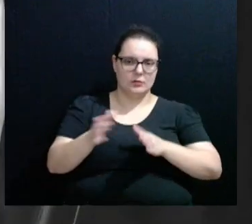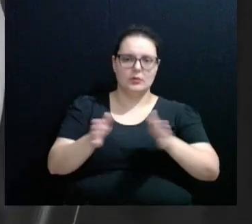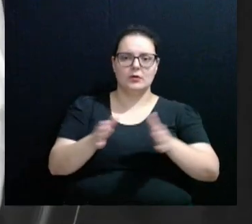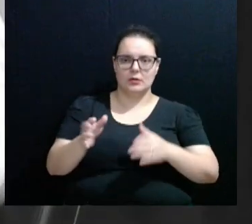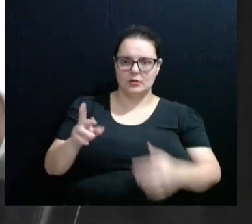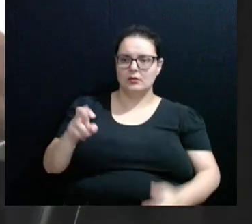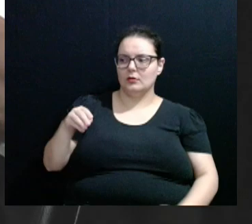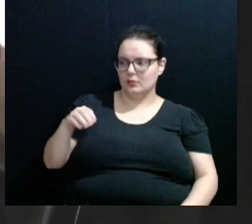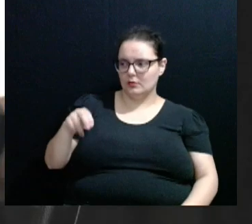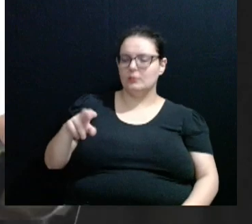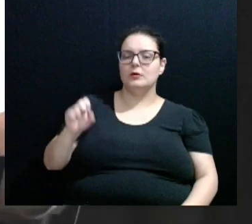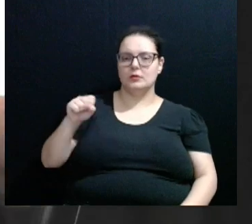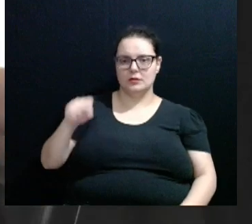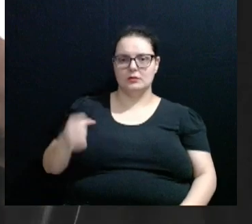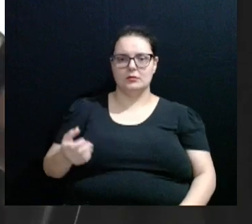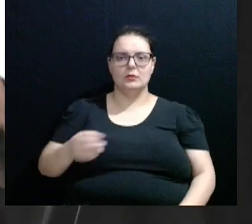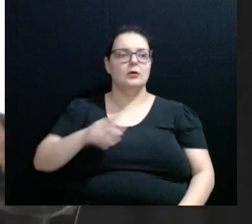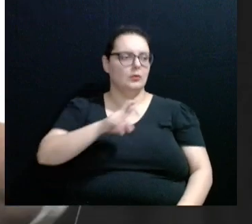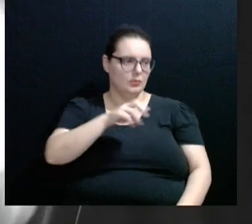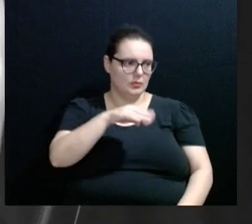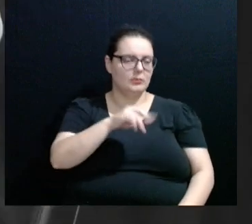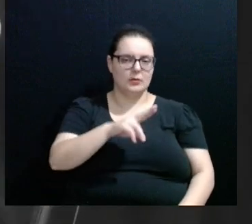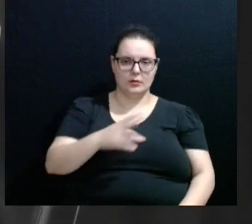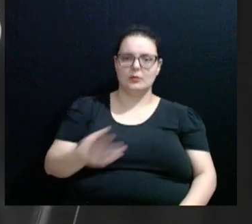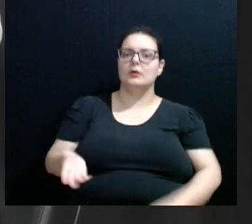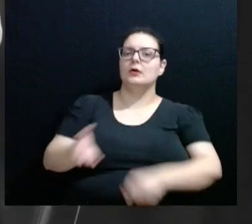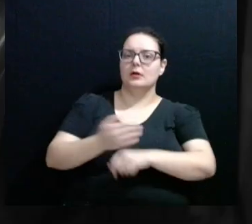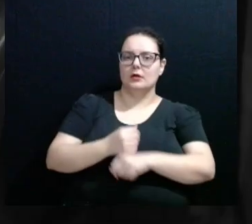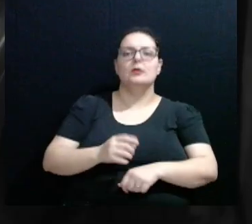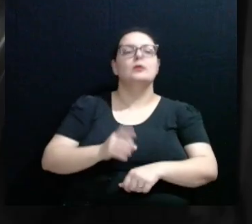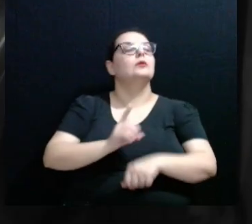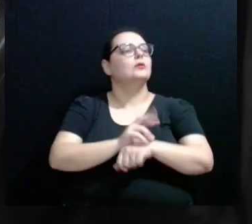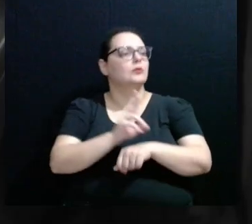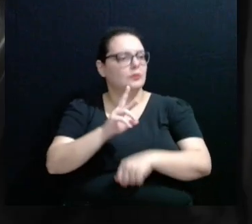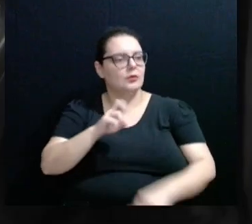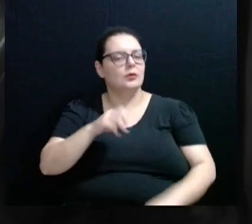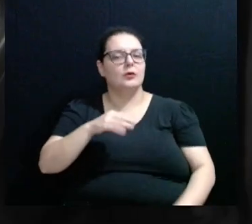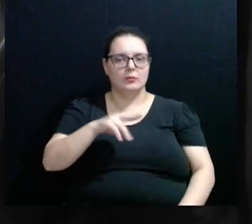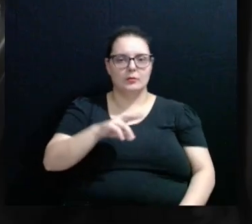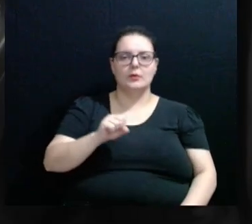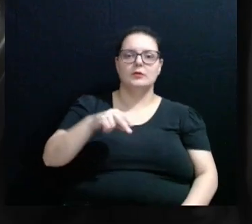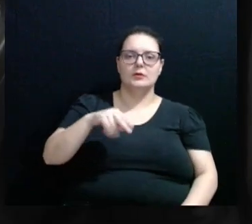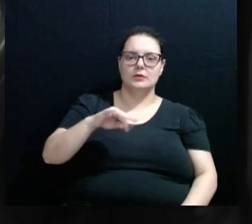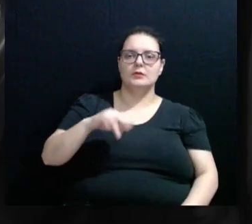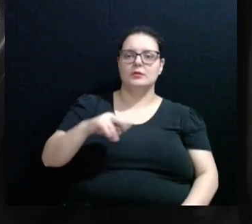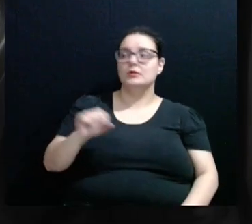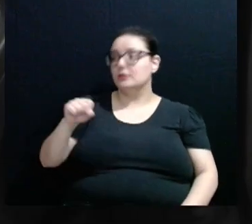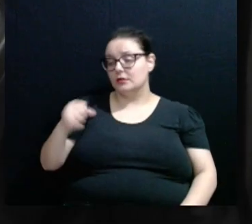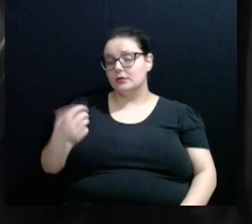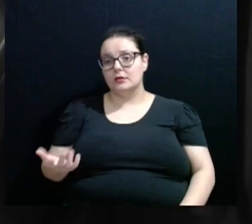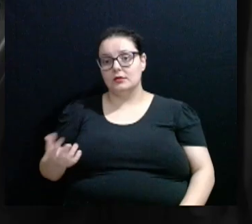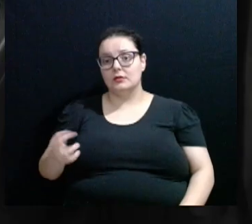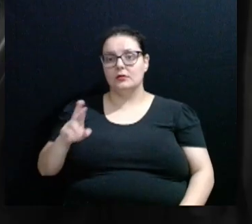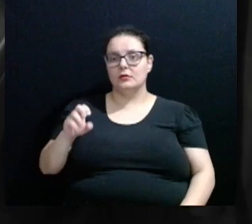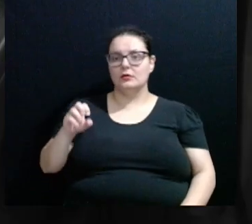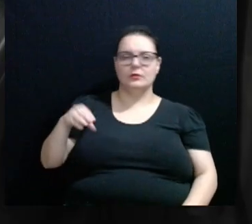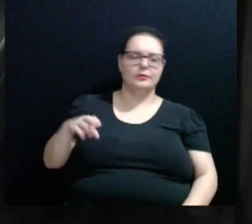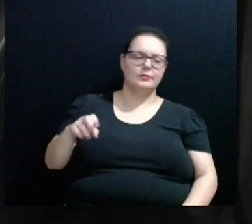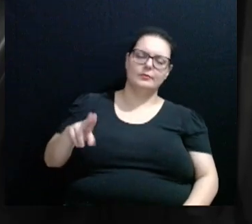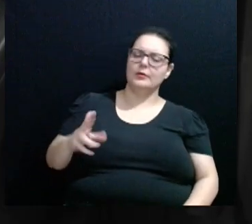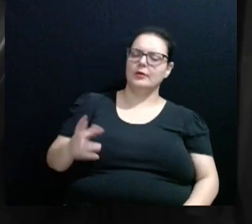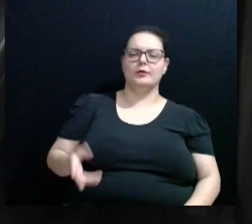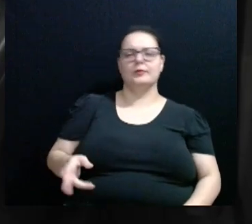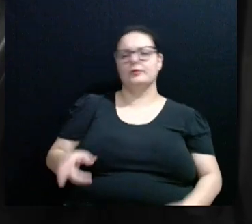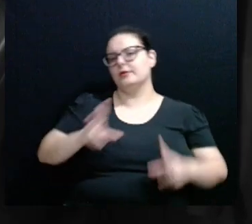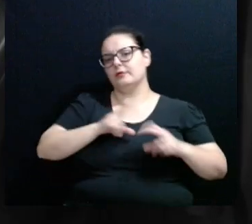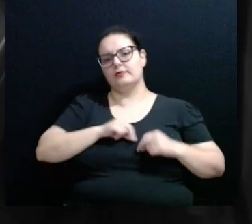Tá, isso. Antes, com o Romeu, Isso, antes de ser Dr. vereador. Romeu Santini. Isso, Dr. Romeu Santini. E o Romeu também foi uma lenda aqui,